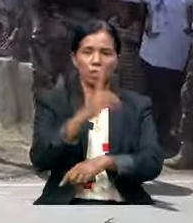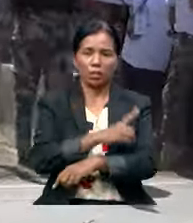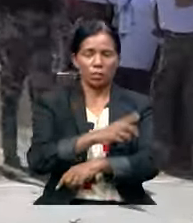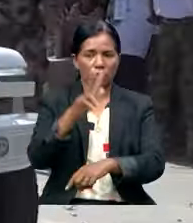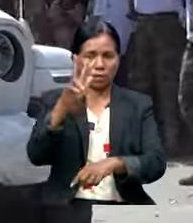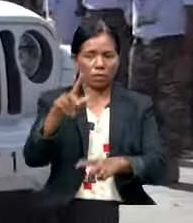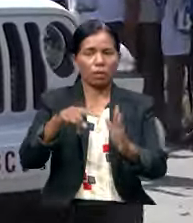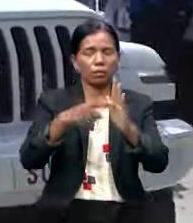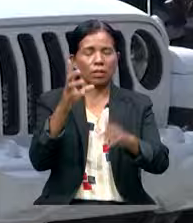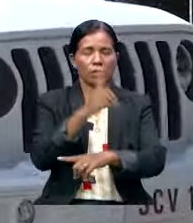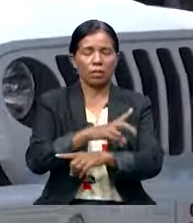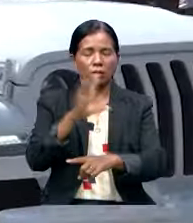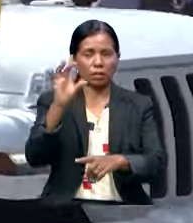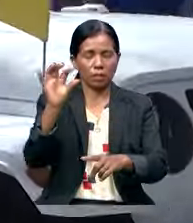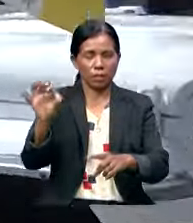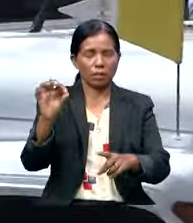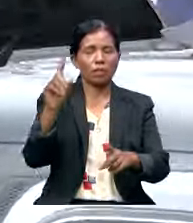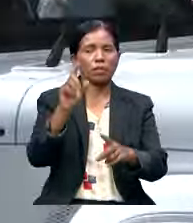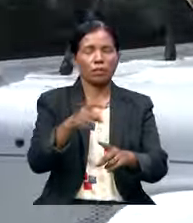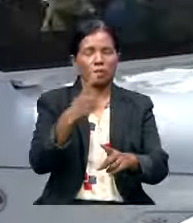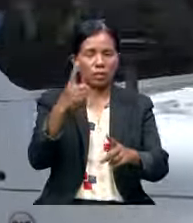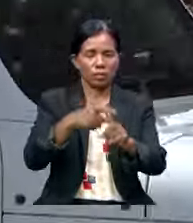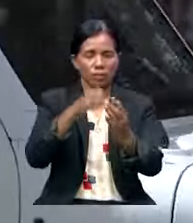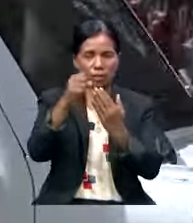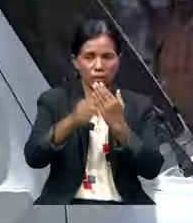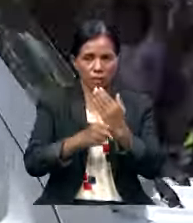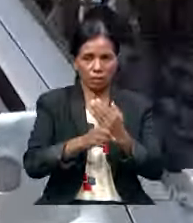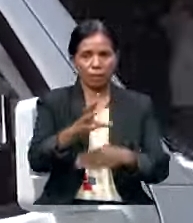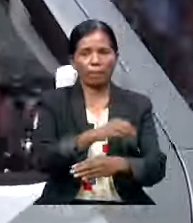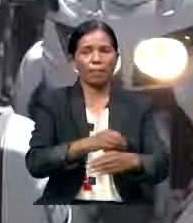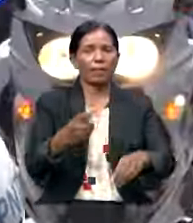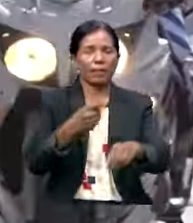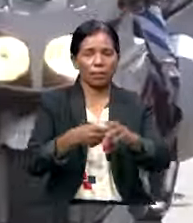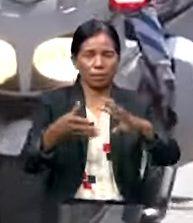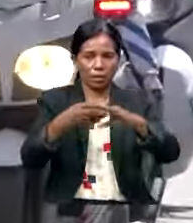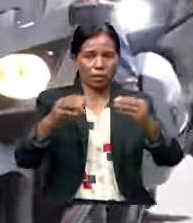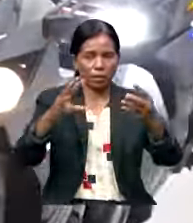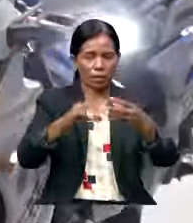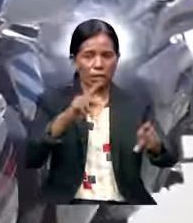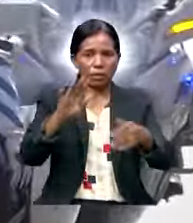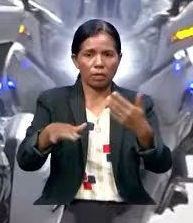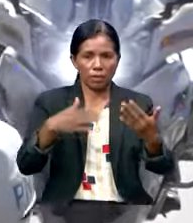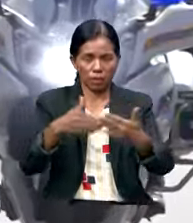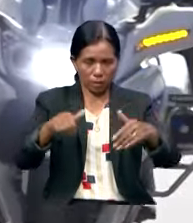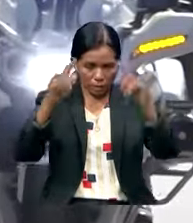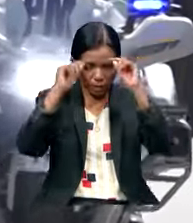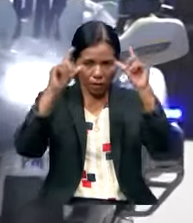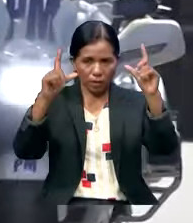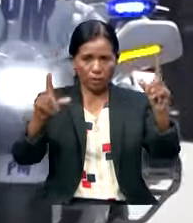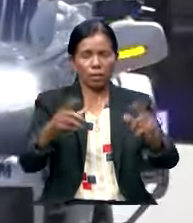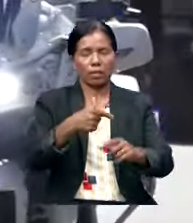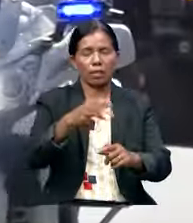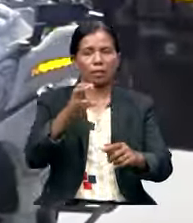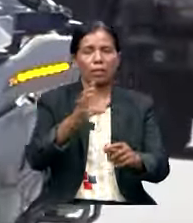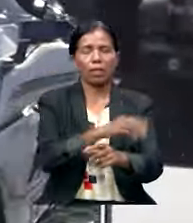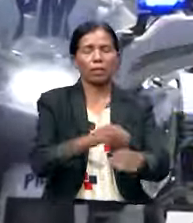rua si Lorontia, Toron Sanul Resin ida fulan setembro liuba, no dar momento histórico Basarani no povo Timor-Leste, nebe mak Gemeni